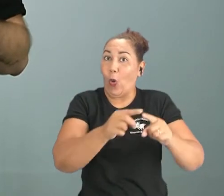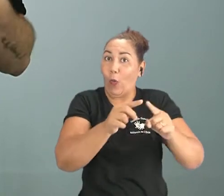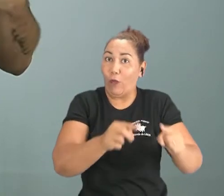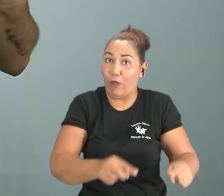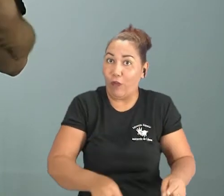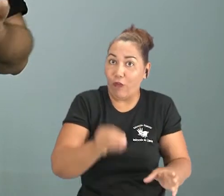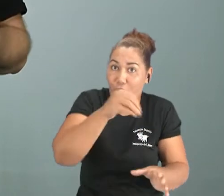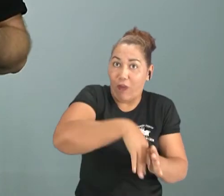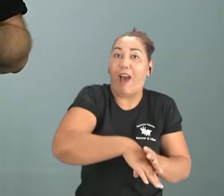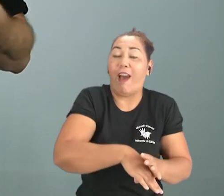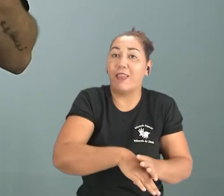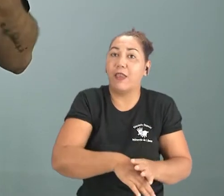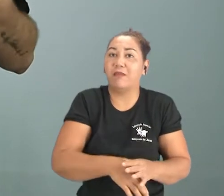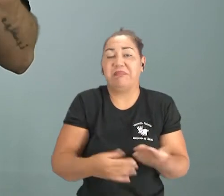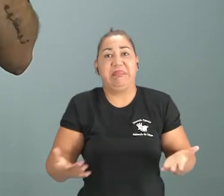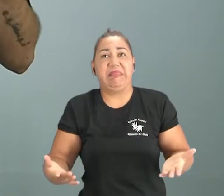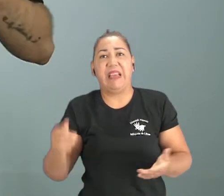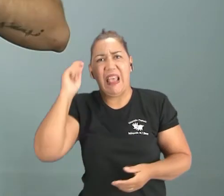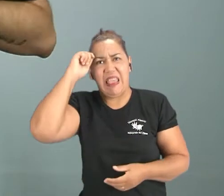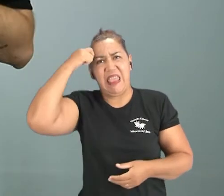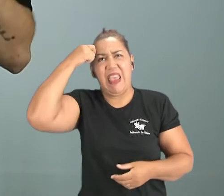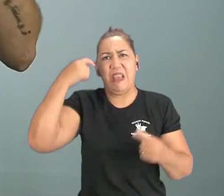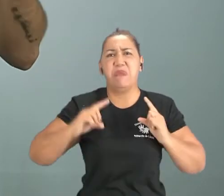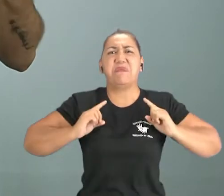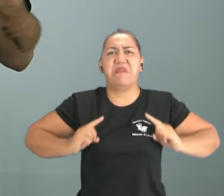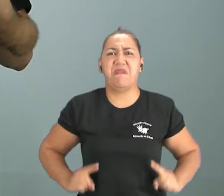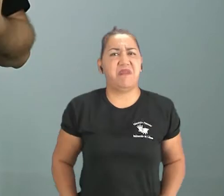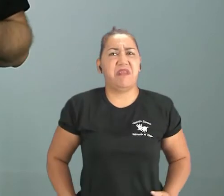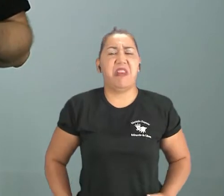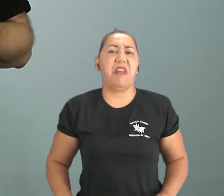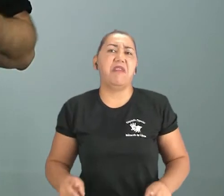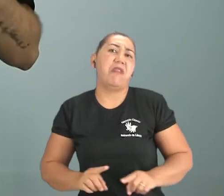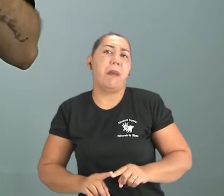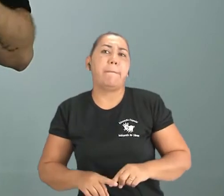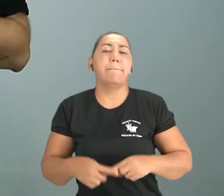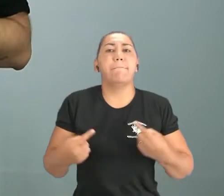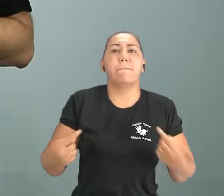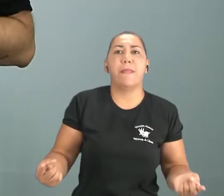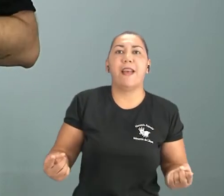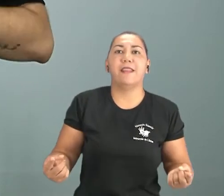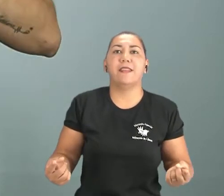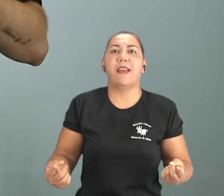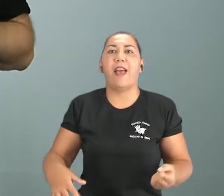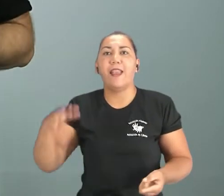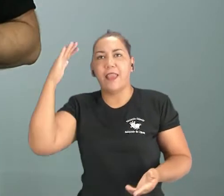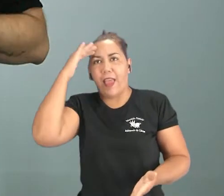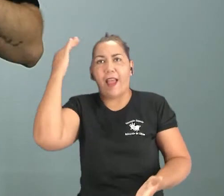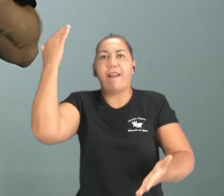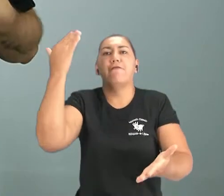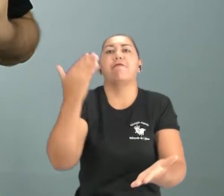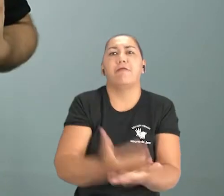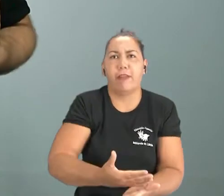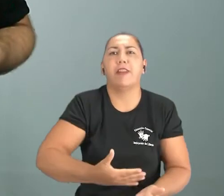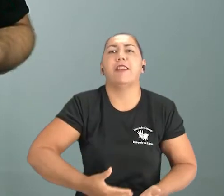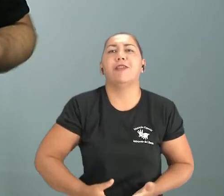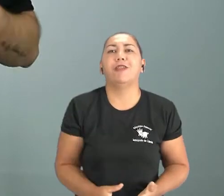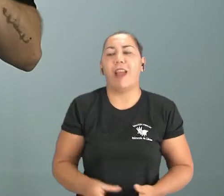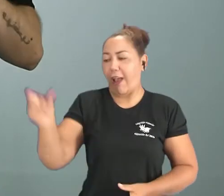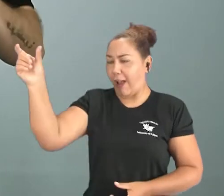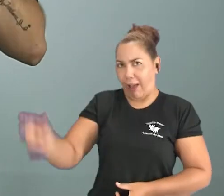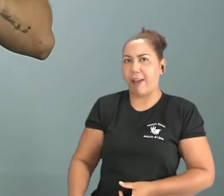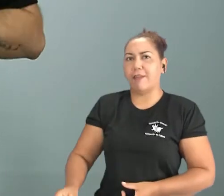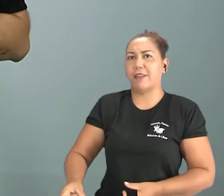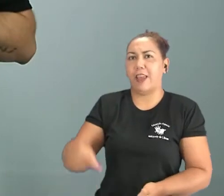a ele é nego deficiente Mas ele tem auto estima você quer autoestima ele acreditar que ele é